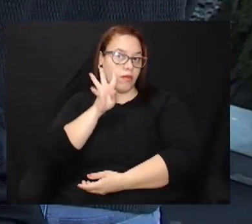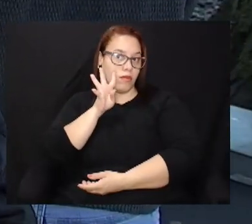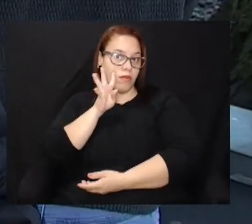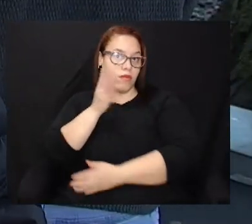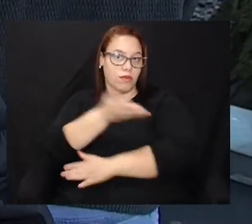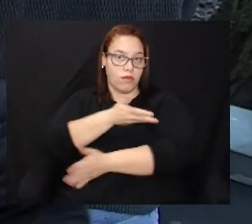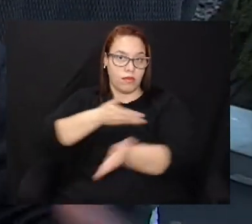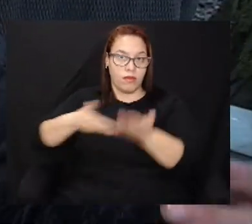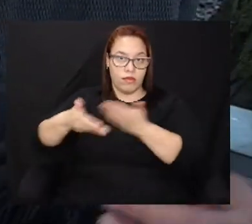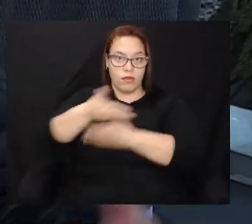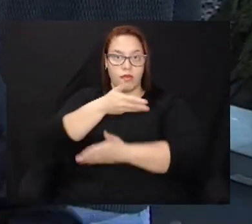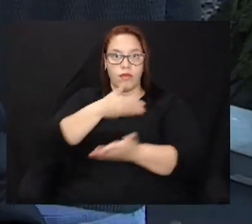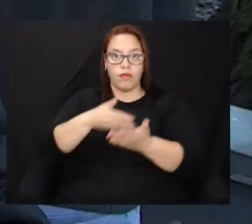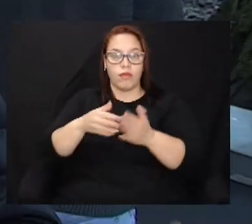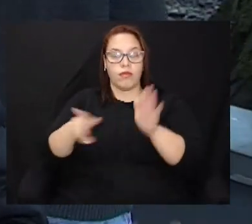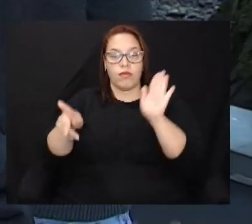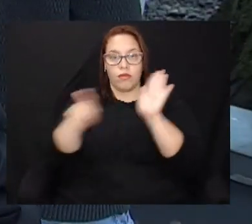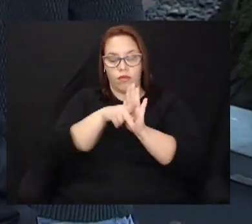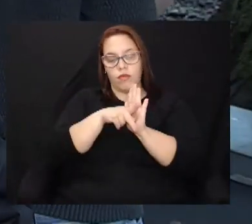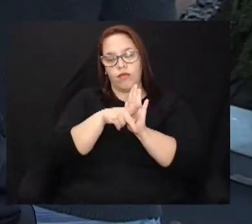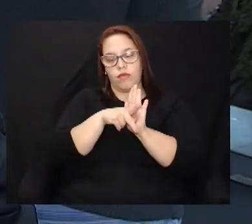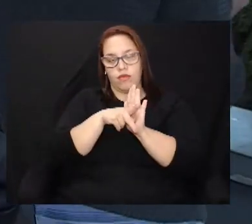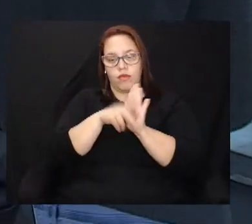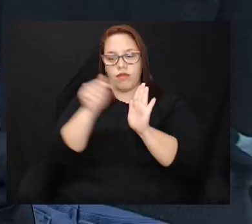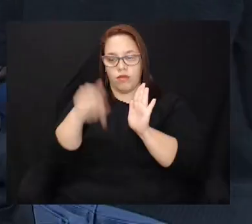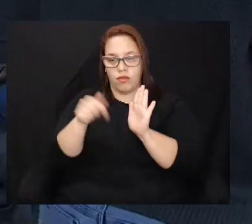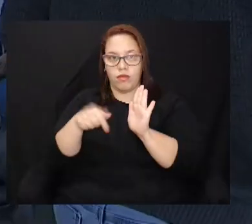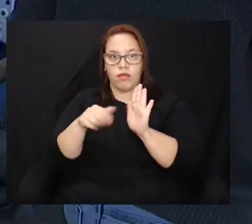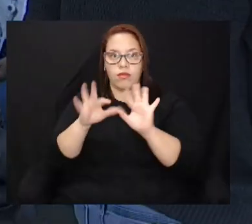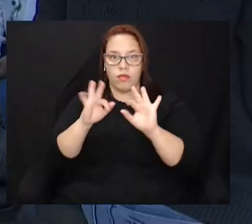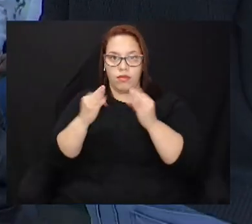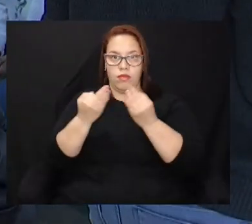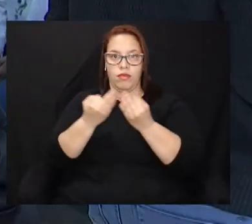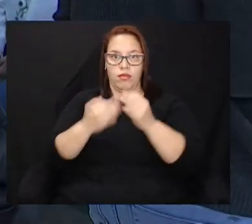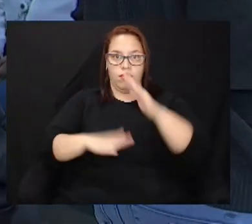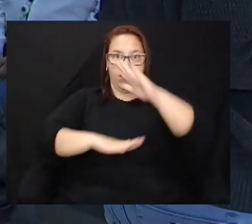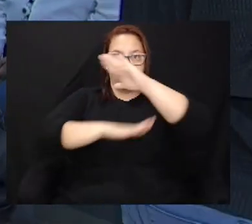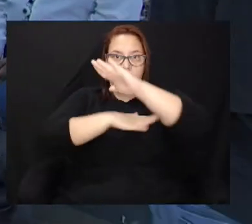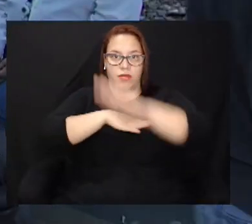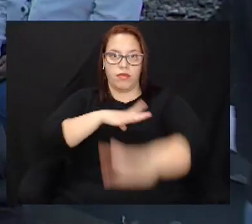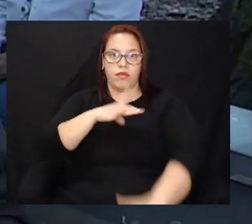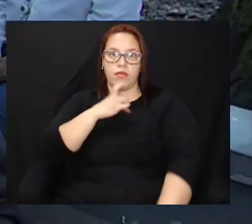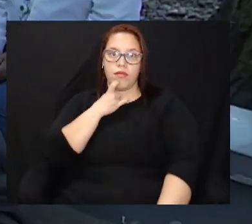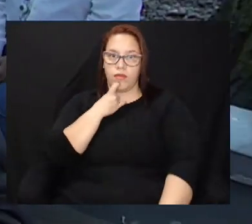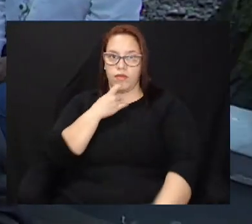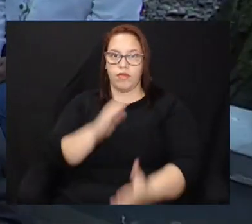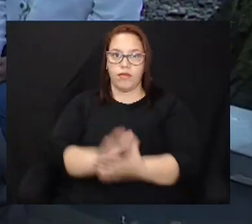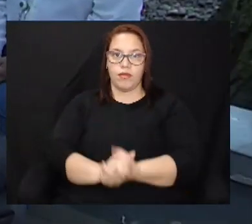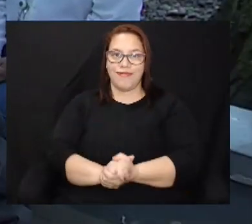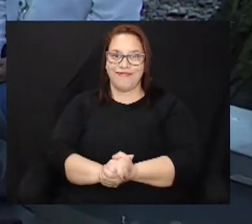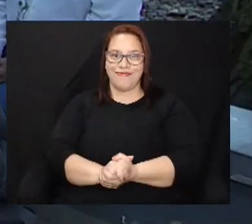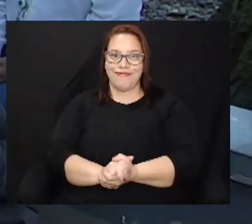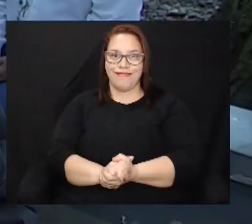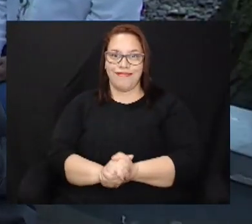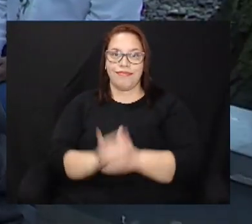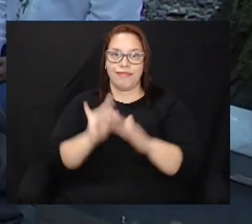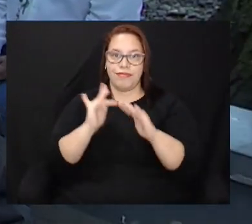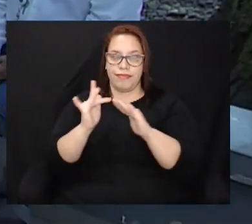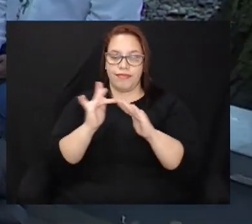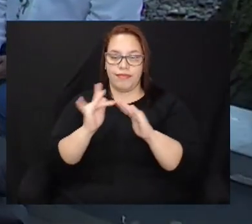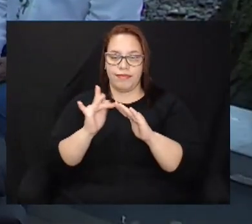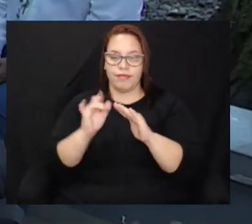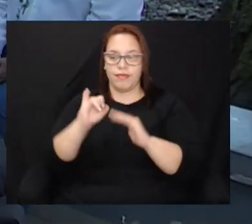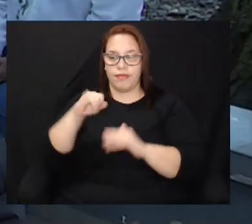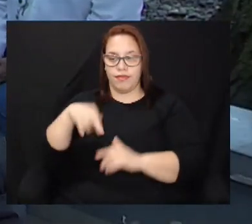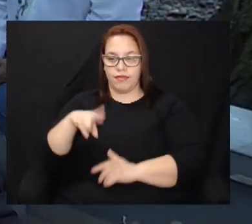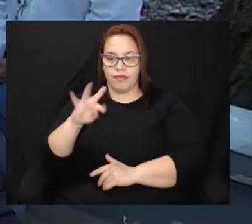né? Pertencentes a essa grande família que é a Câmara Municipal de Campinas. As relações interpessoais,